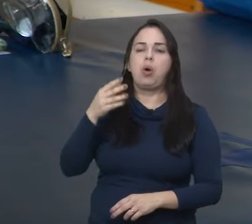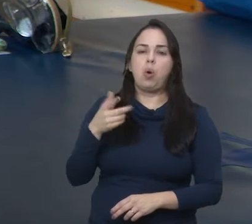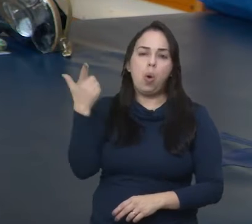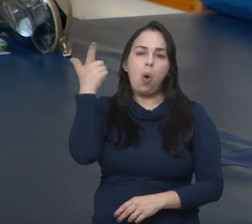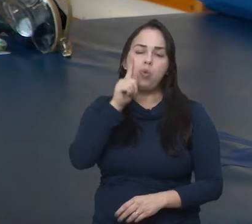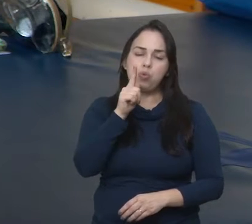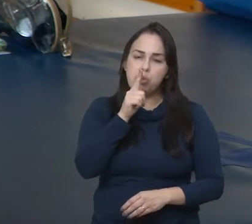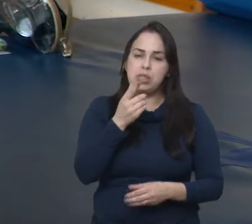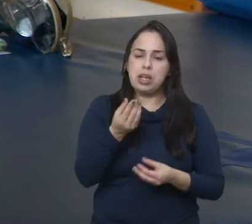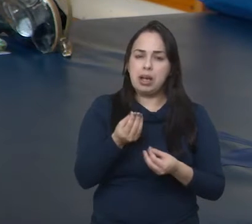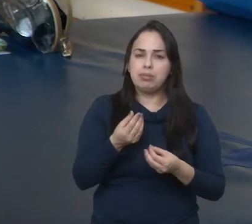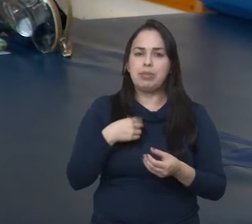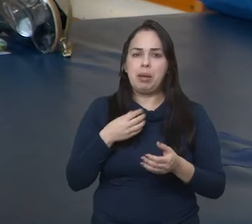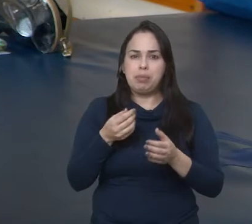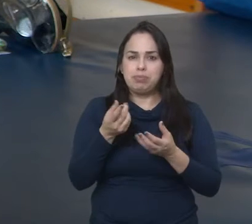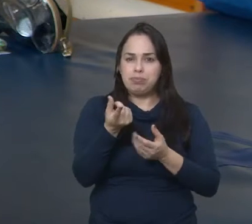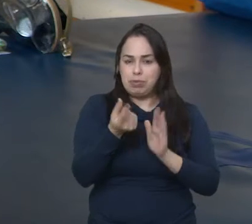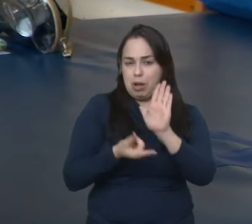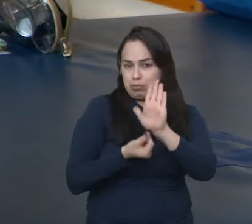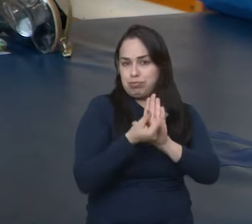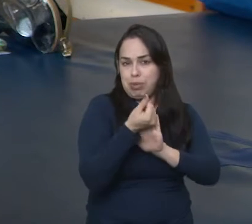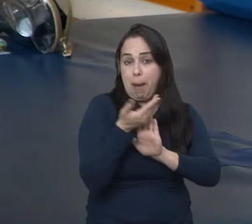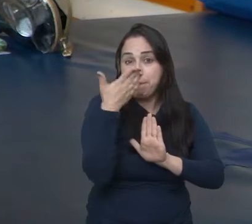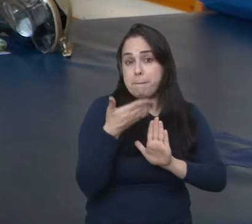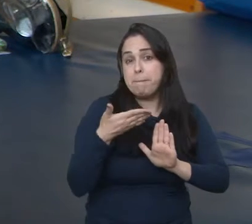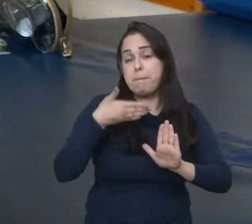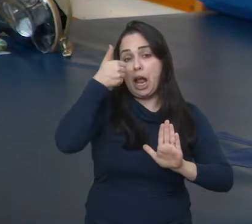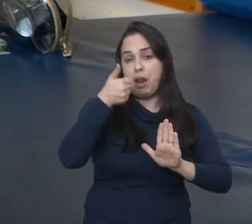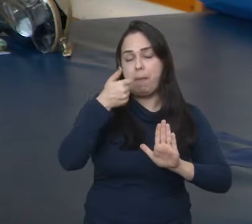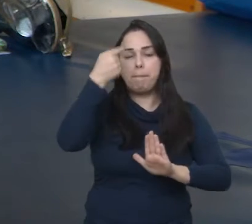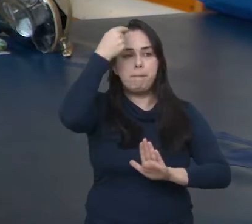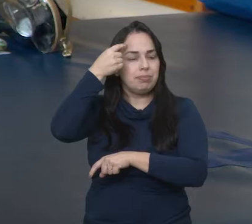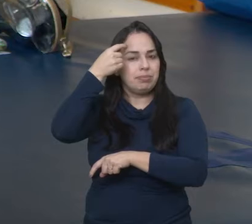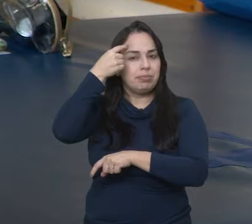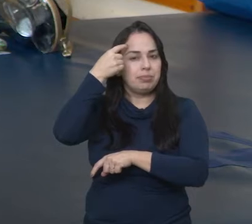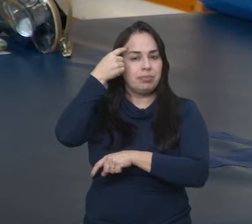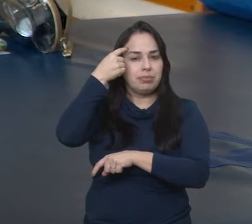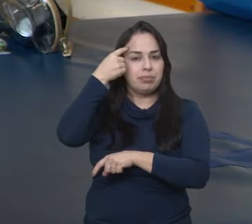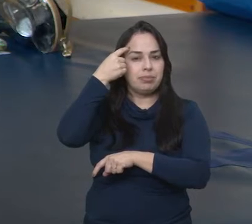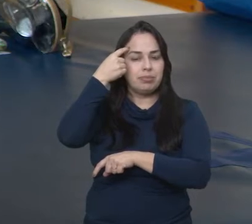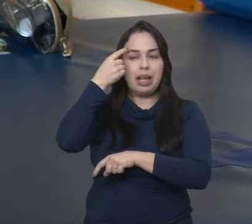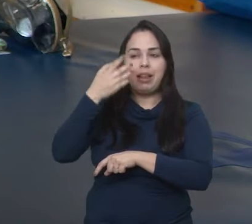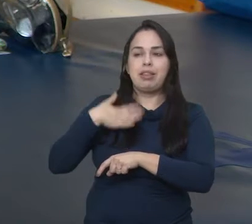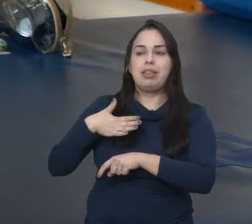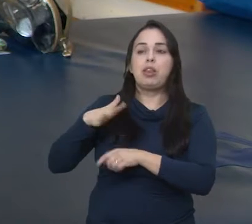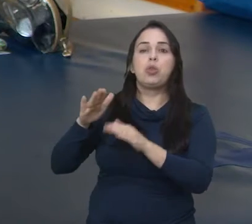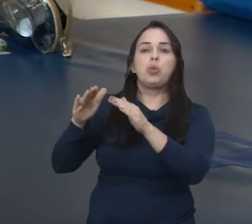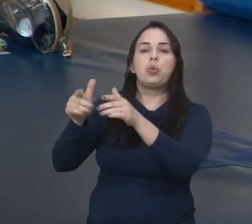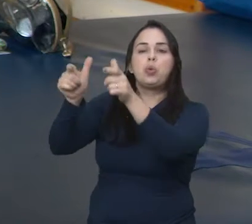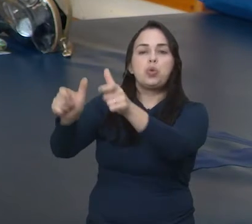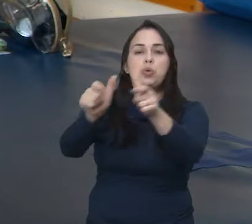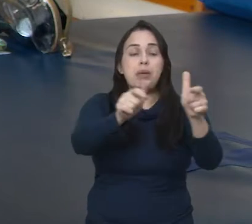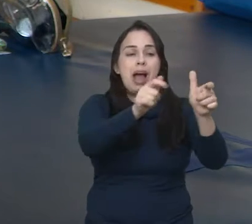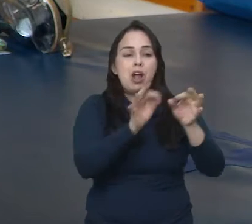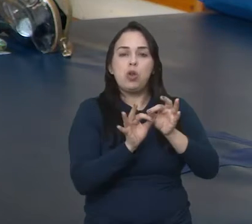acompanhamos o dia a dia dele, né? Uma pessoa que nós, por acaso, encontramos com essa dificuldade na rua e decidimos